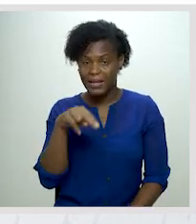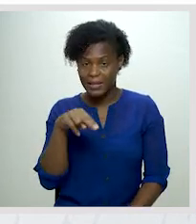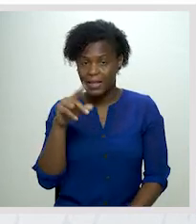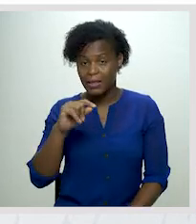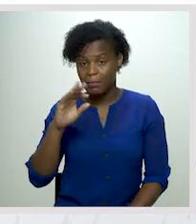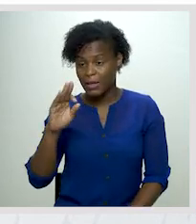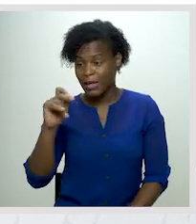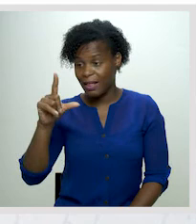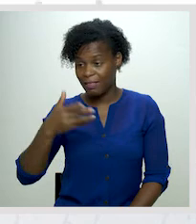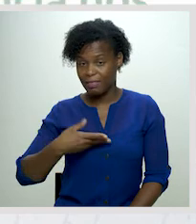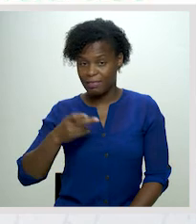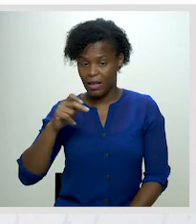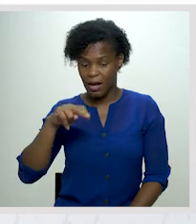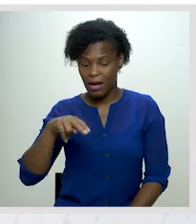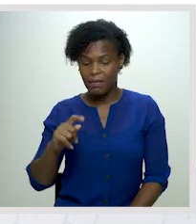e Aldan?